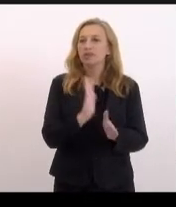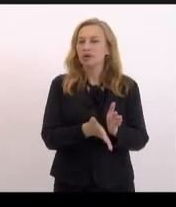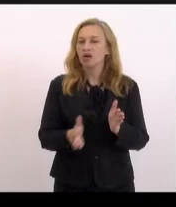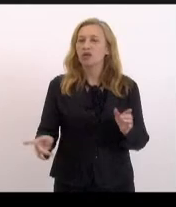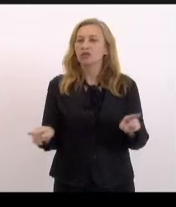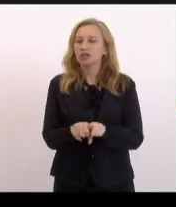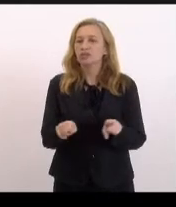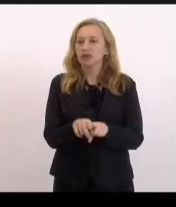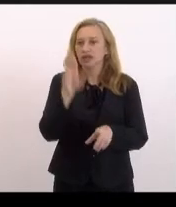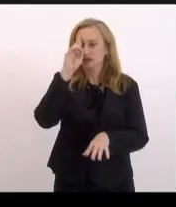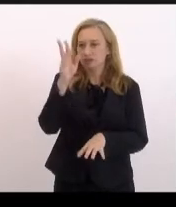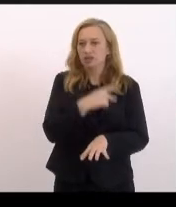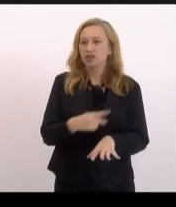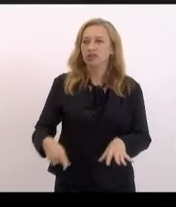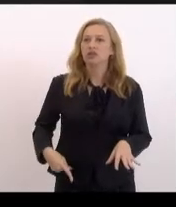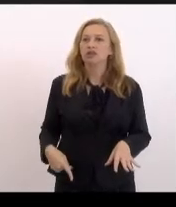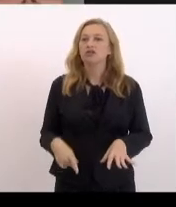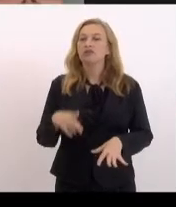por favor.